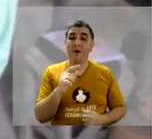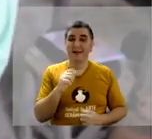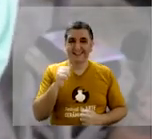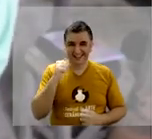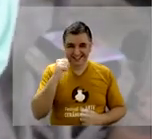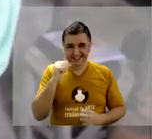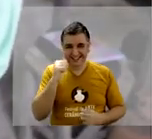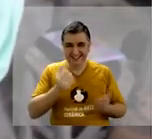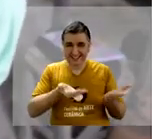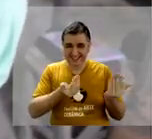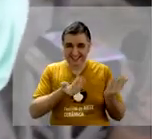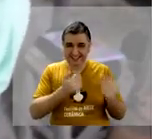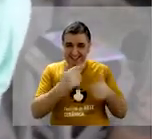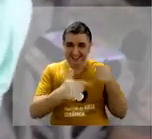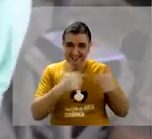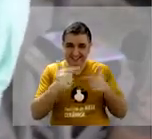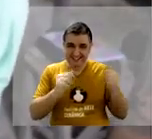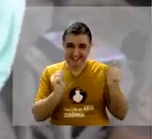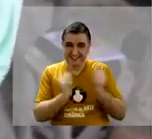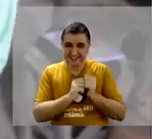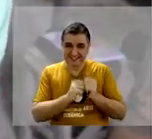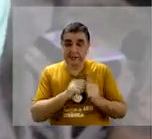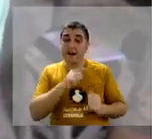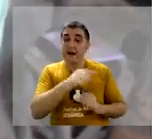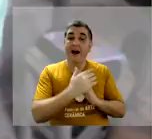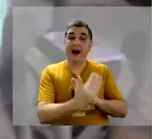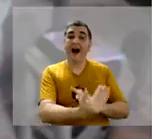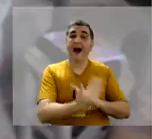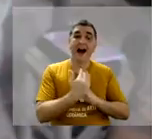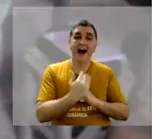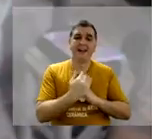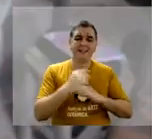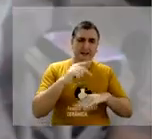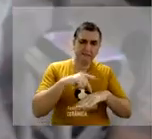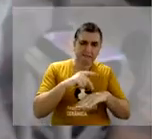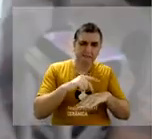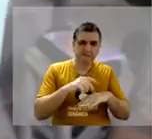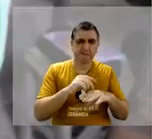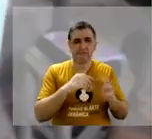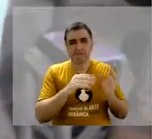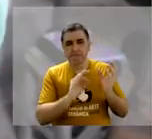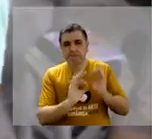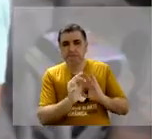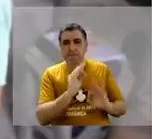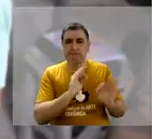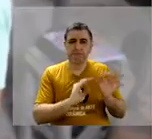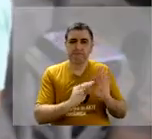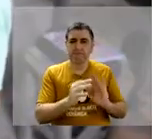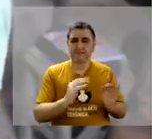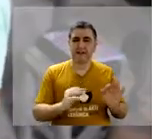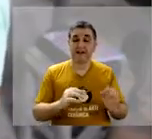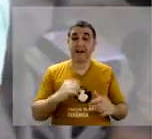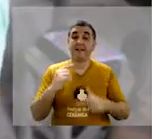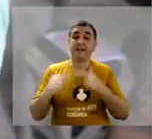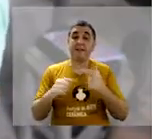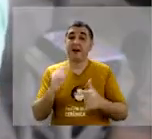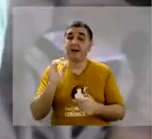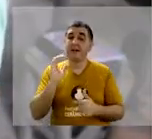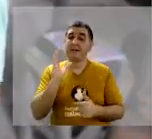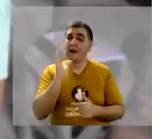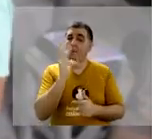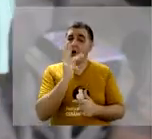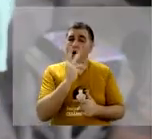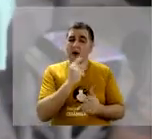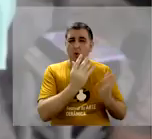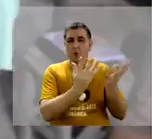vem para passar umas pedras nela. Aí depois que passou essa pedra, aí fica, dependendo do tempo, fica 15 dias, 20 dias para